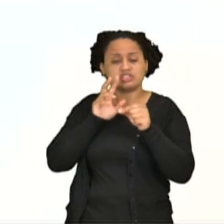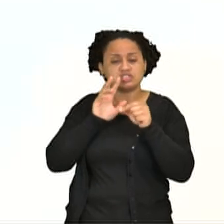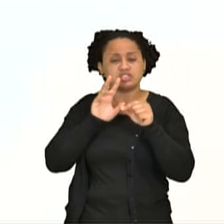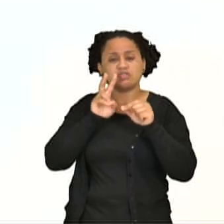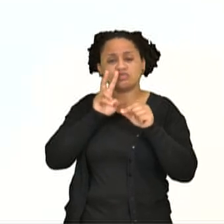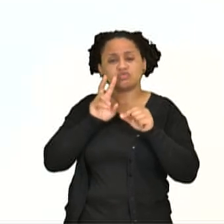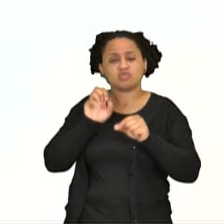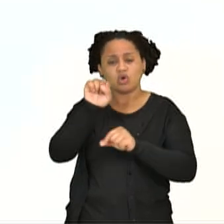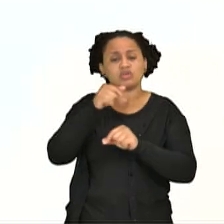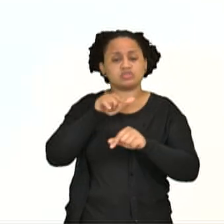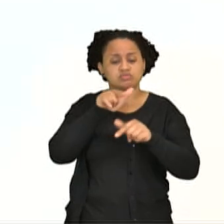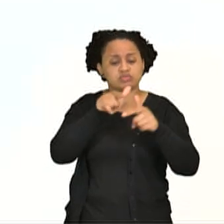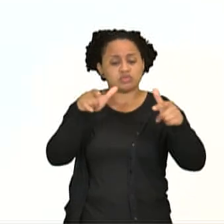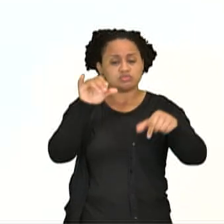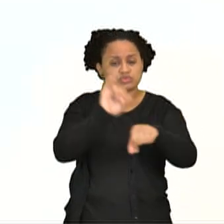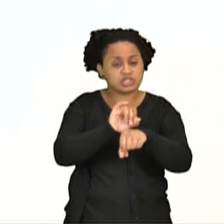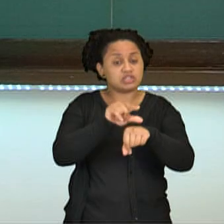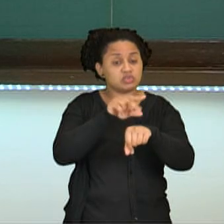e ele permanecer parado?